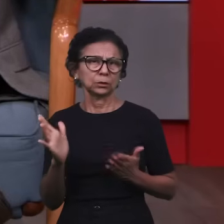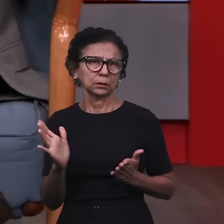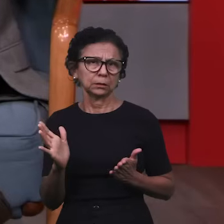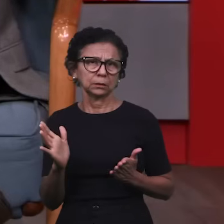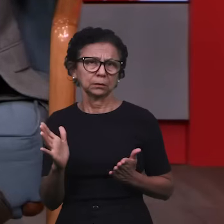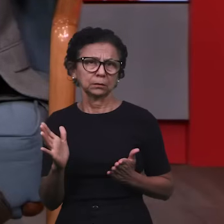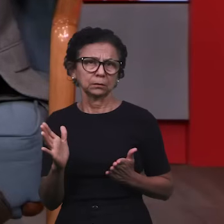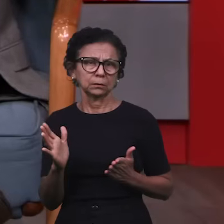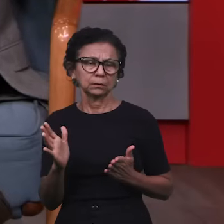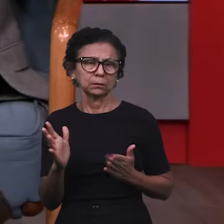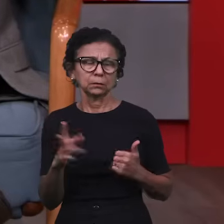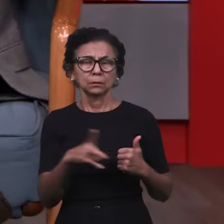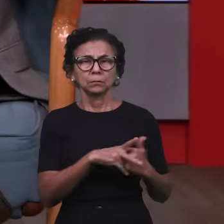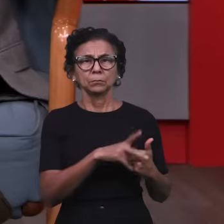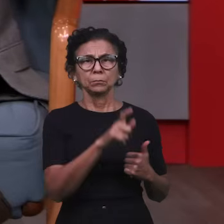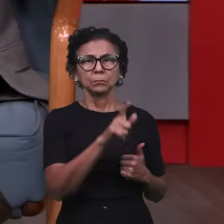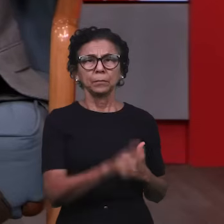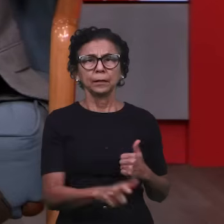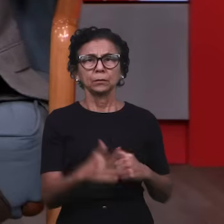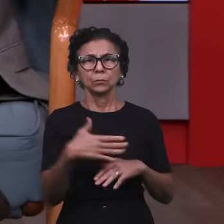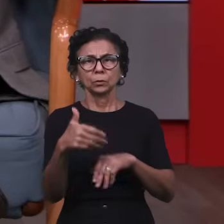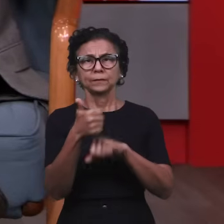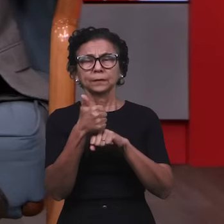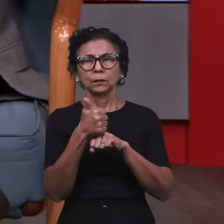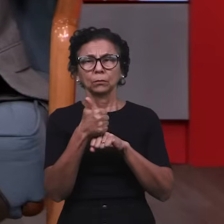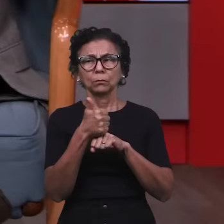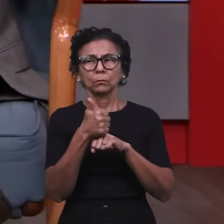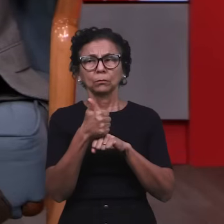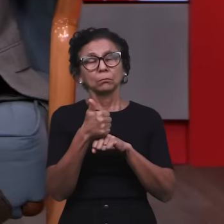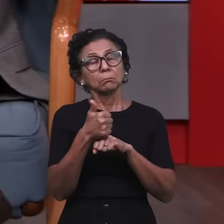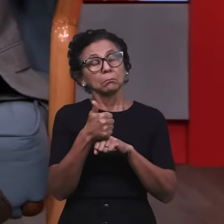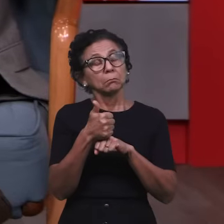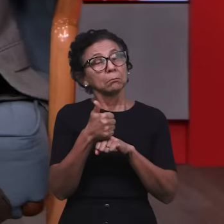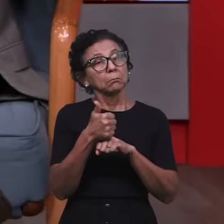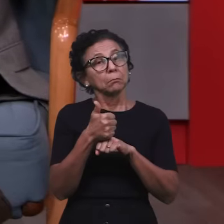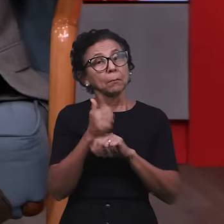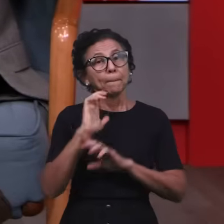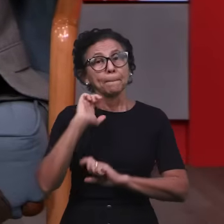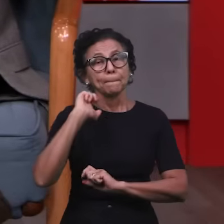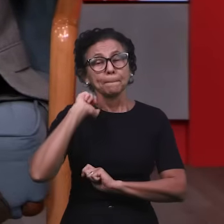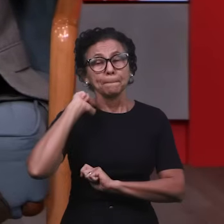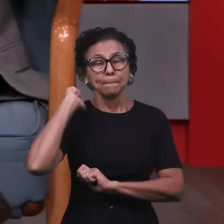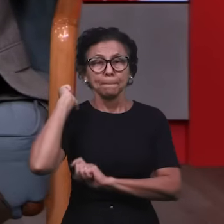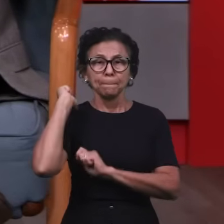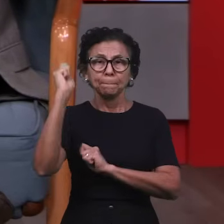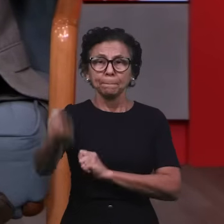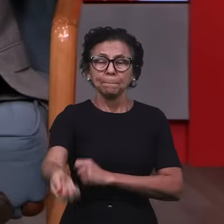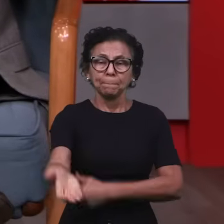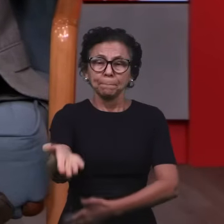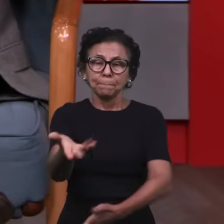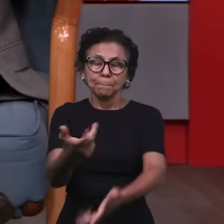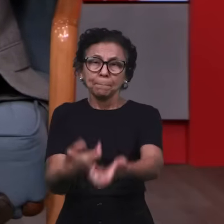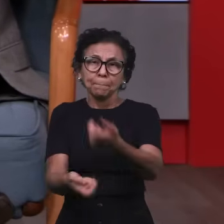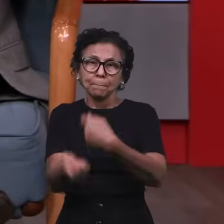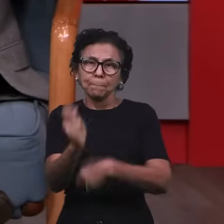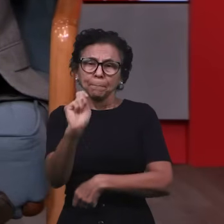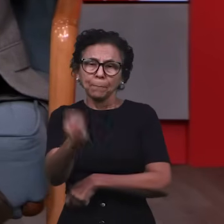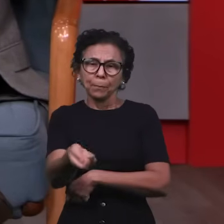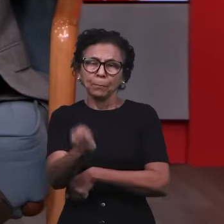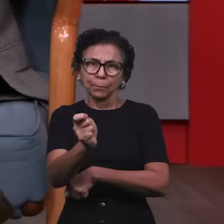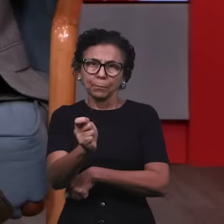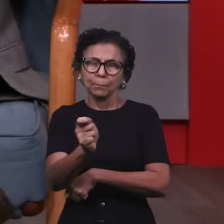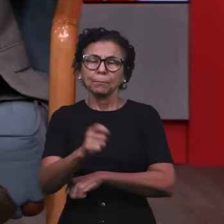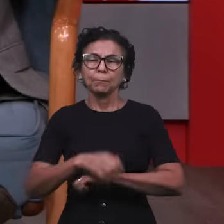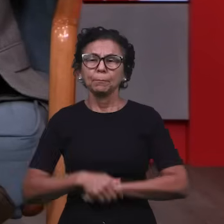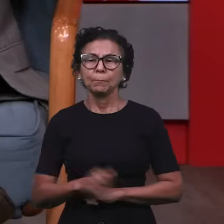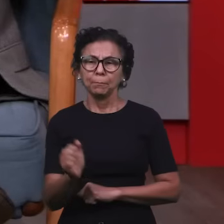pescador. Ele entendia de rede, essa coisa toda. Quando ele pega aquela espada, naquele ato